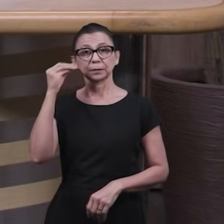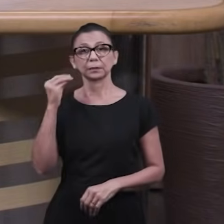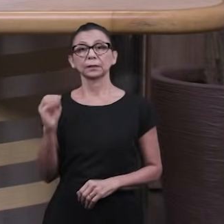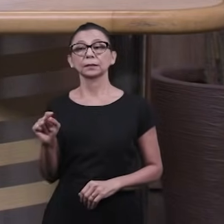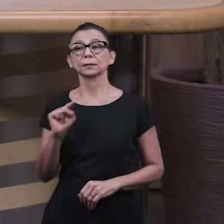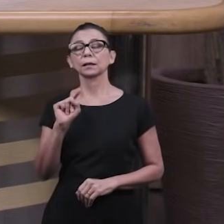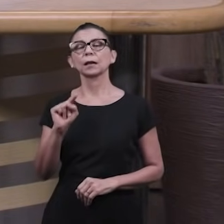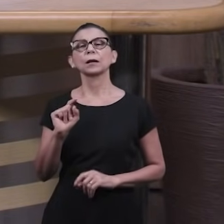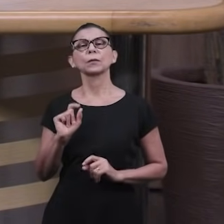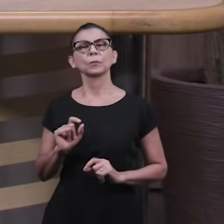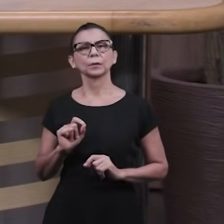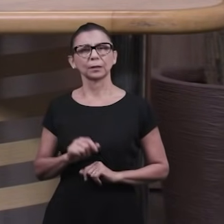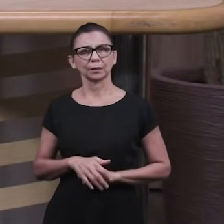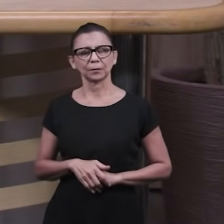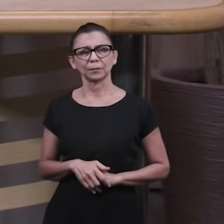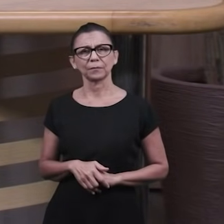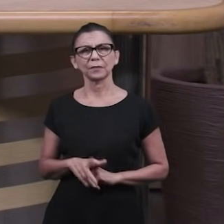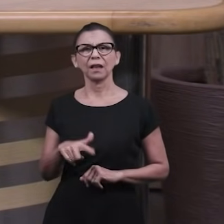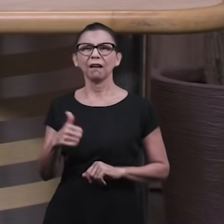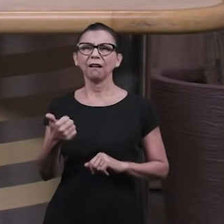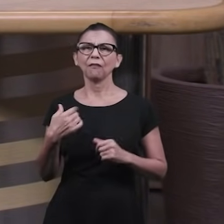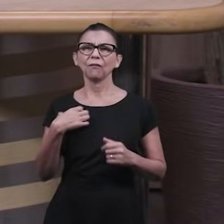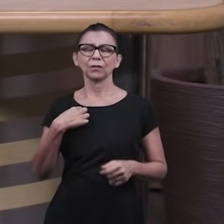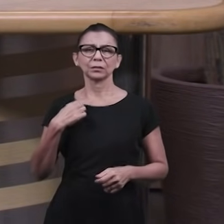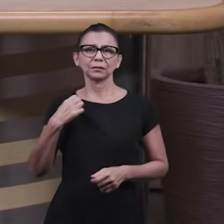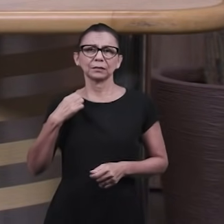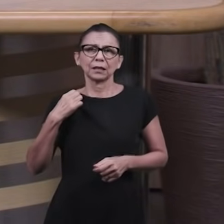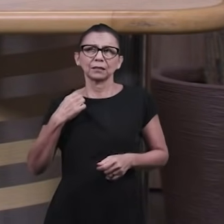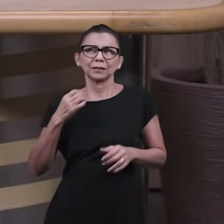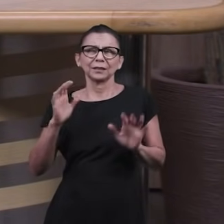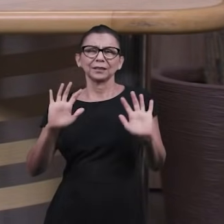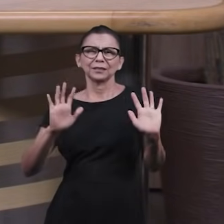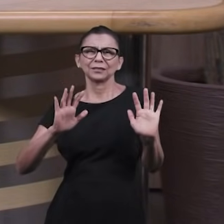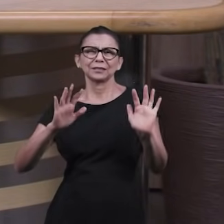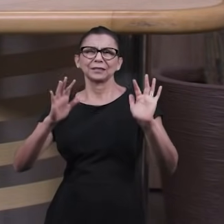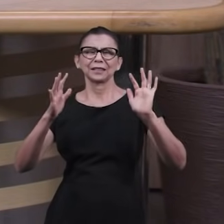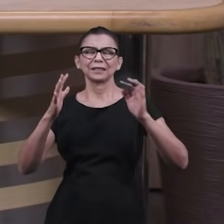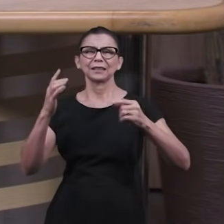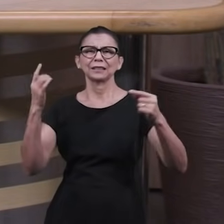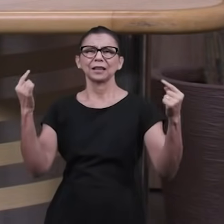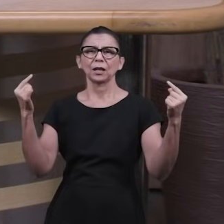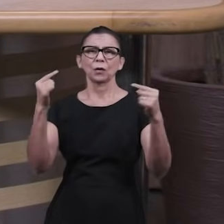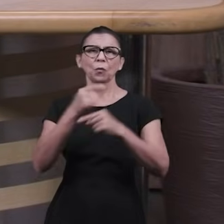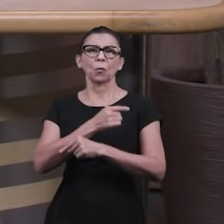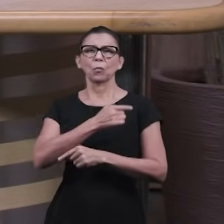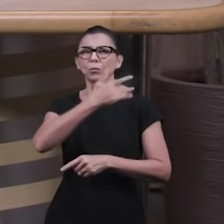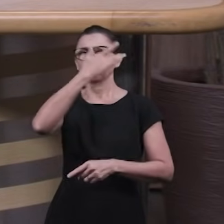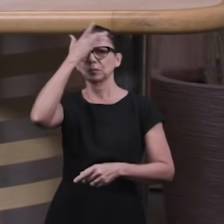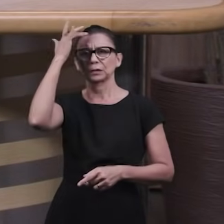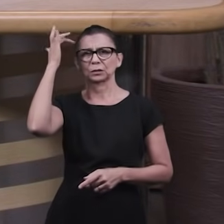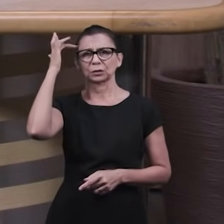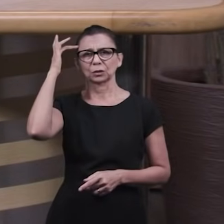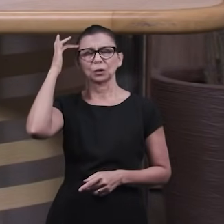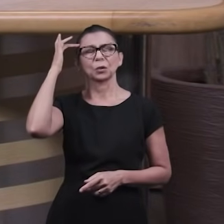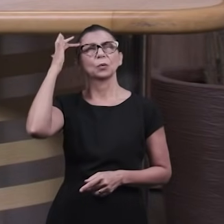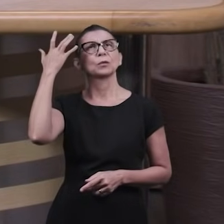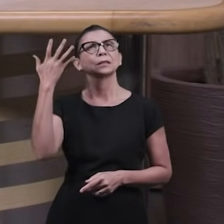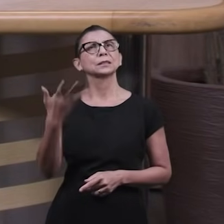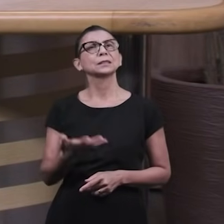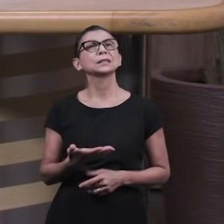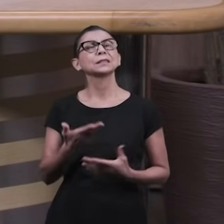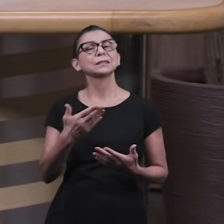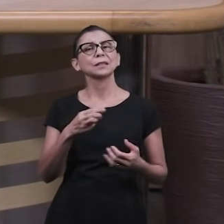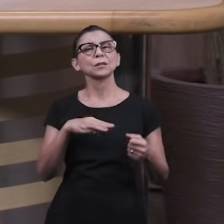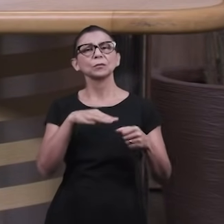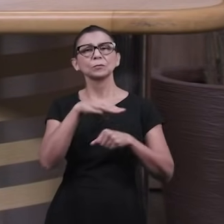foi exatamente essa. Não temos assim nada contra as pessoas que têm uma experiência e uma